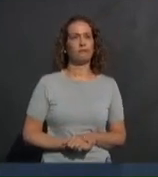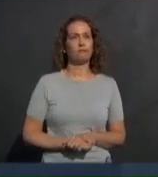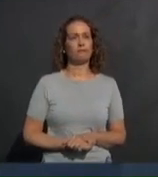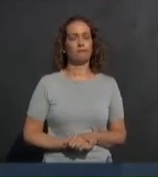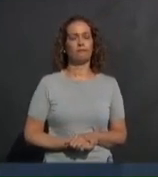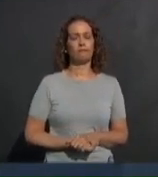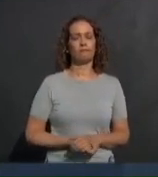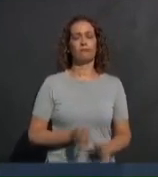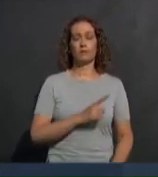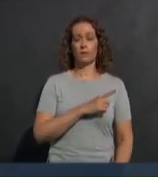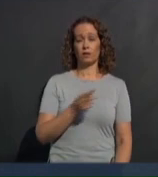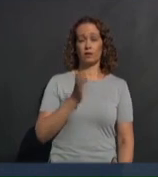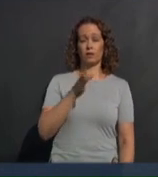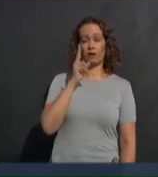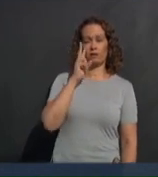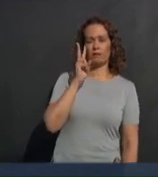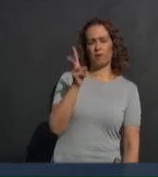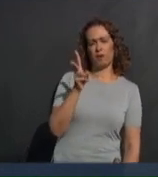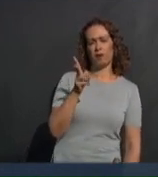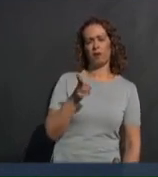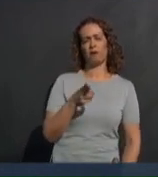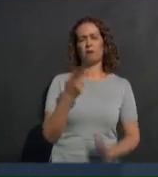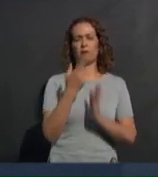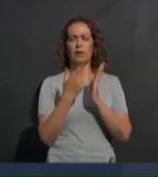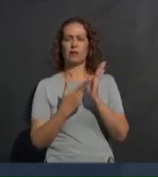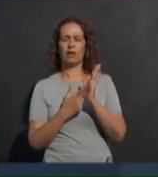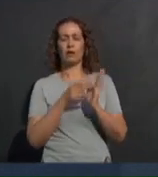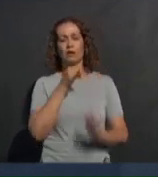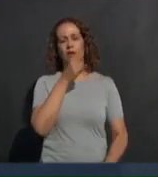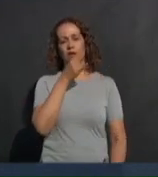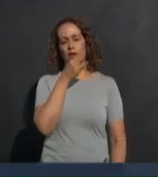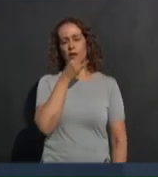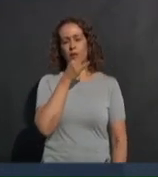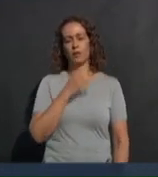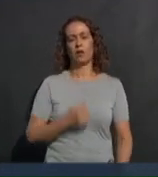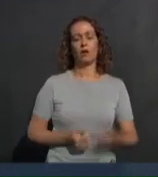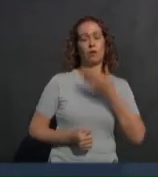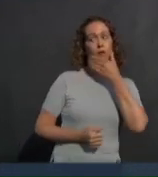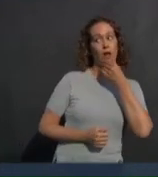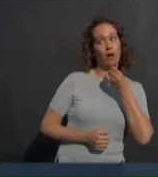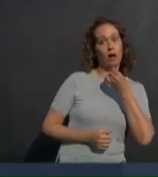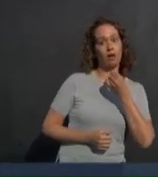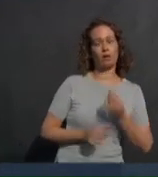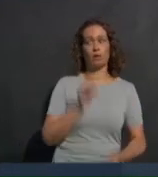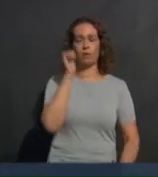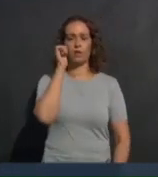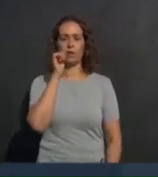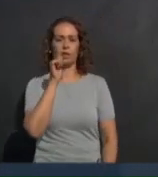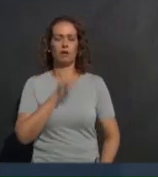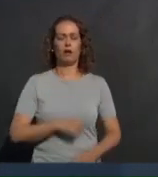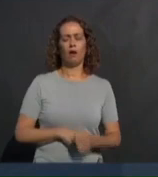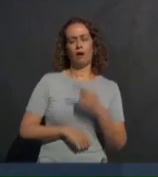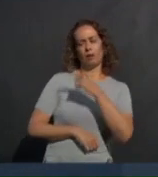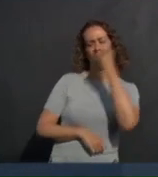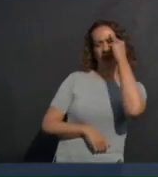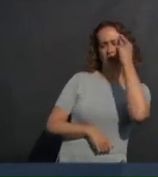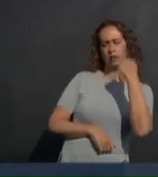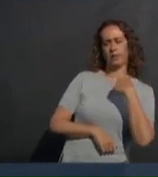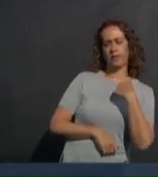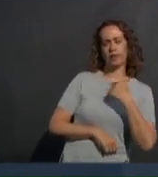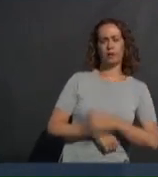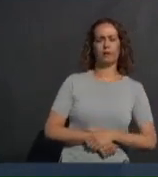Quem já viu aqueles memes legais? Que tem um cara e tem uma menina. Aí a menina está assim: será que ele está pensando em mim? E o cara está assim: será